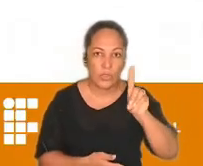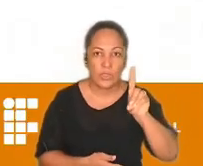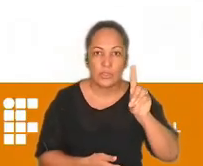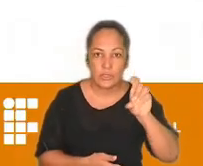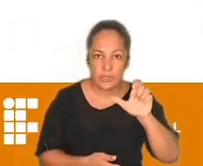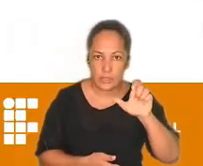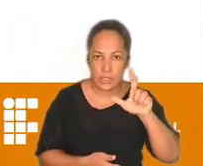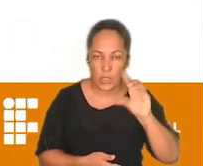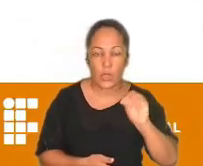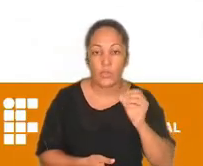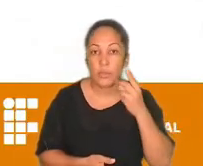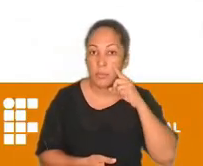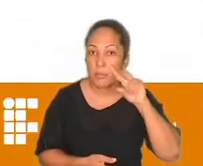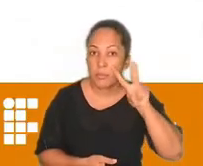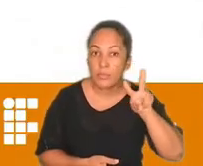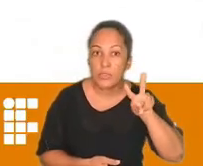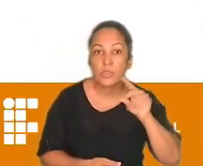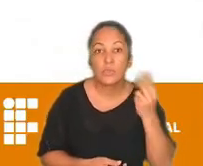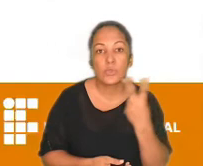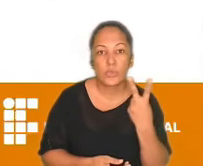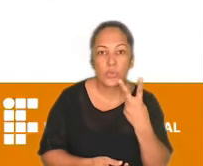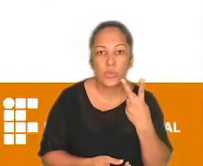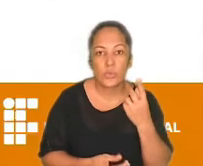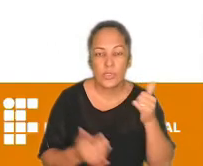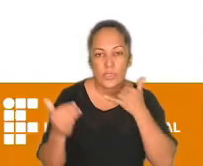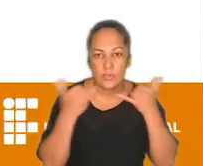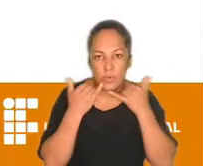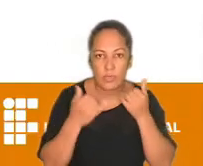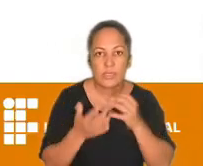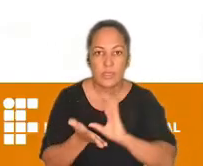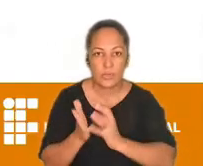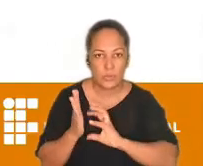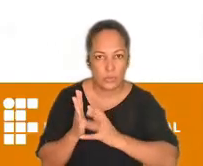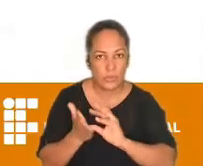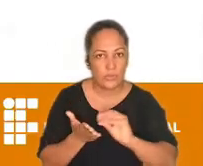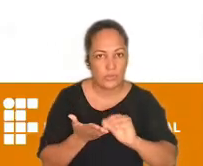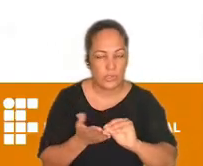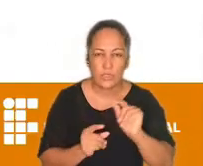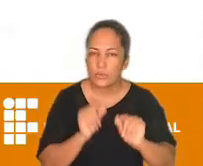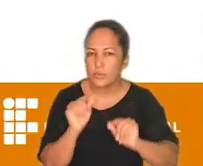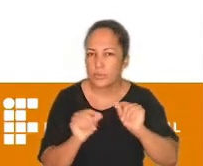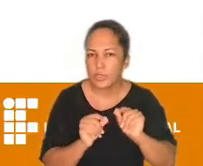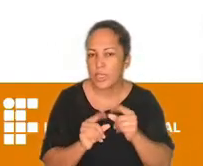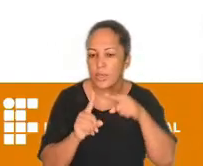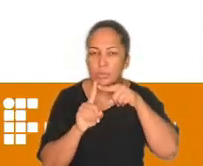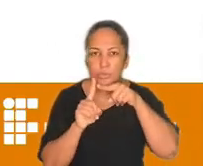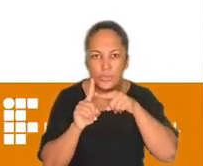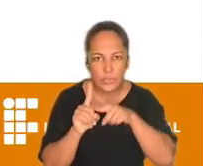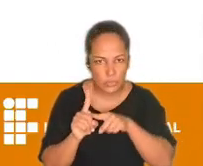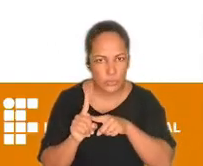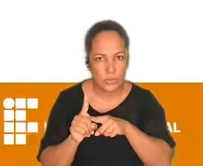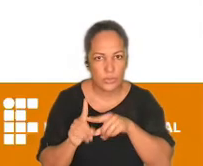para nós a respeito do nosso banco de dados, tá? Que é os tipos dos